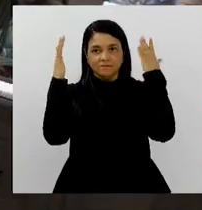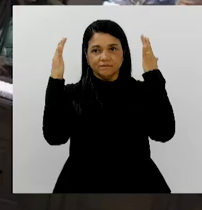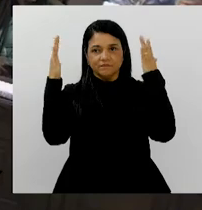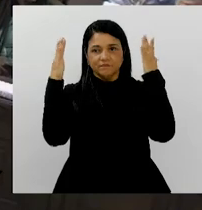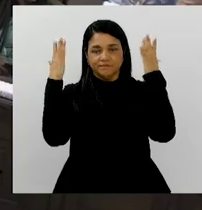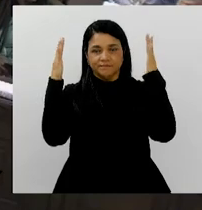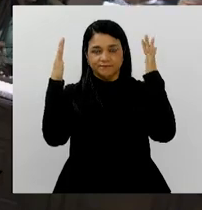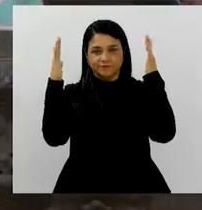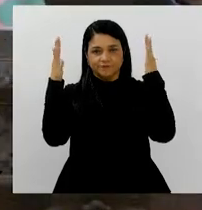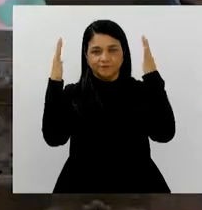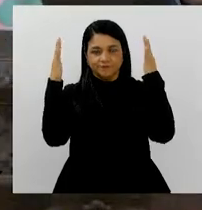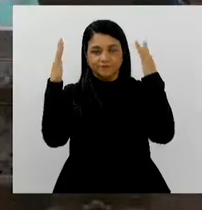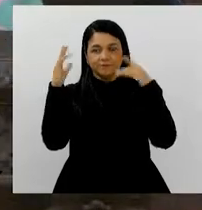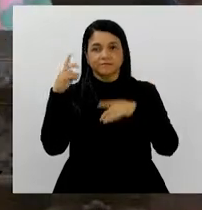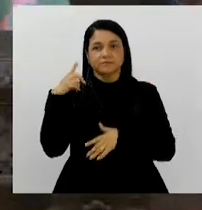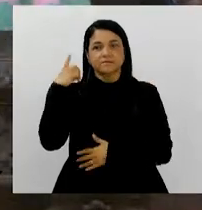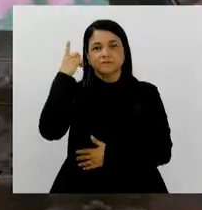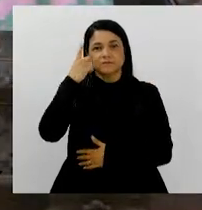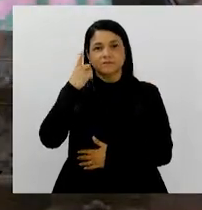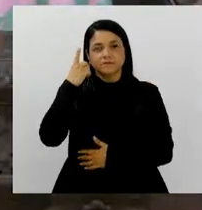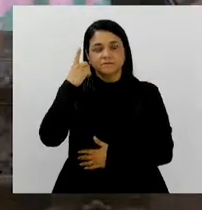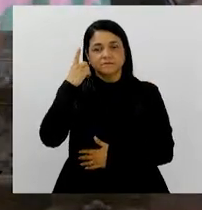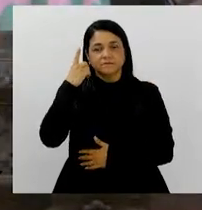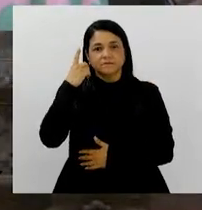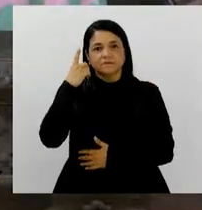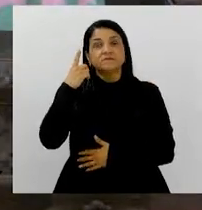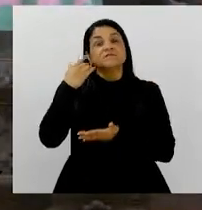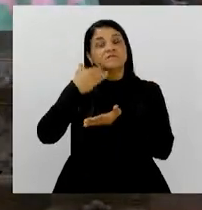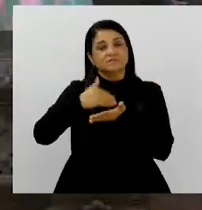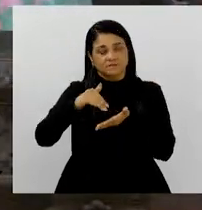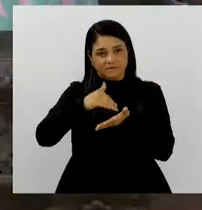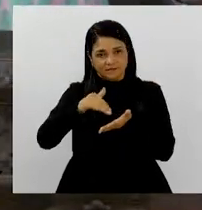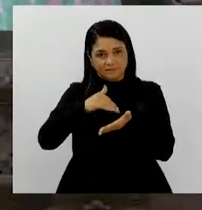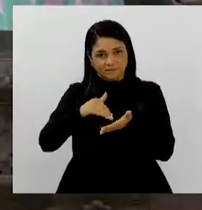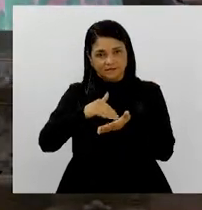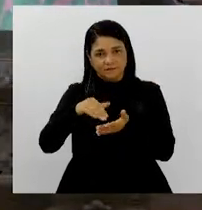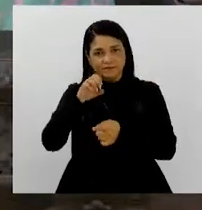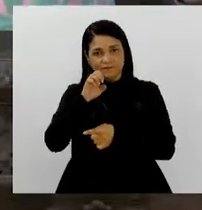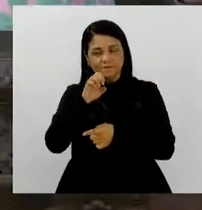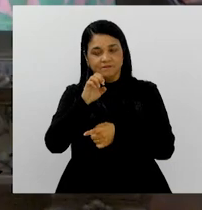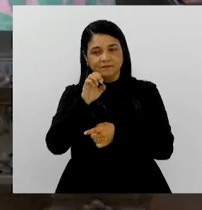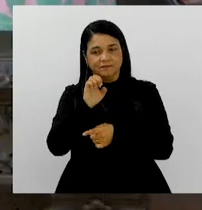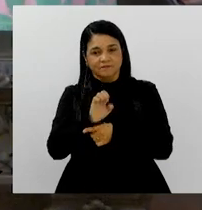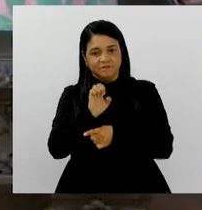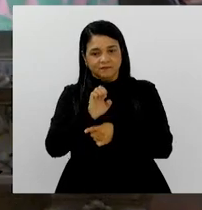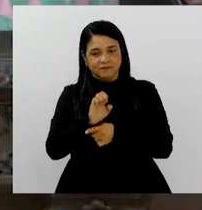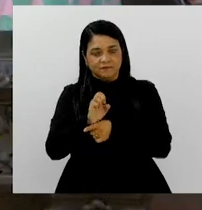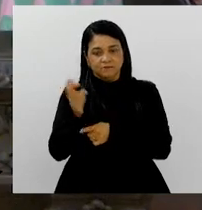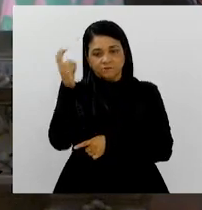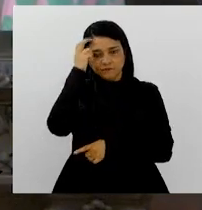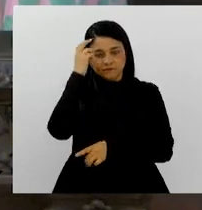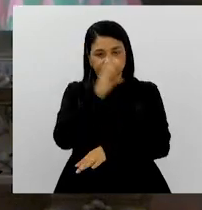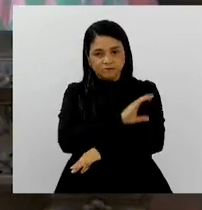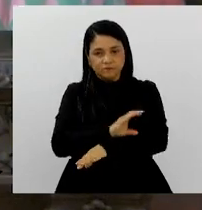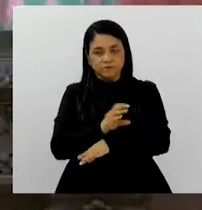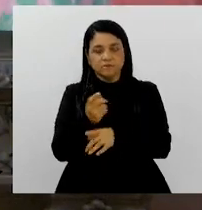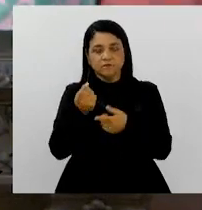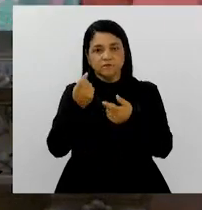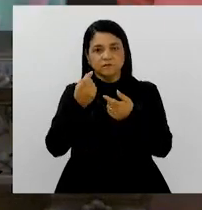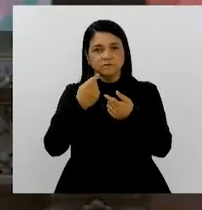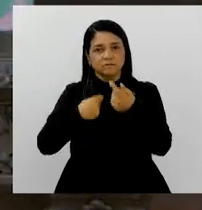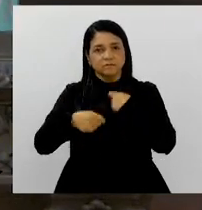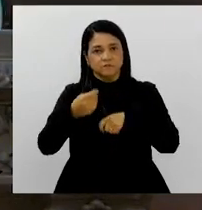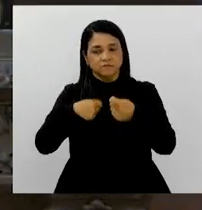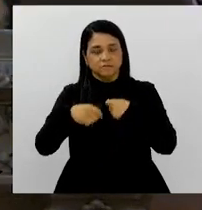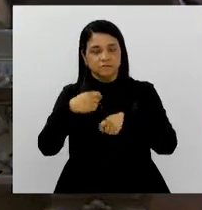a excelentíssima senhora secretária estadual de Cultura e Economia Criativa do Estado